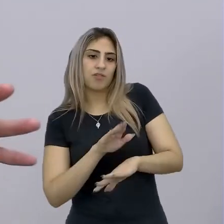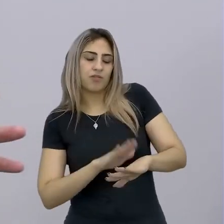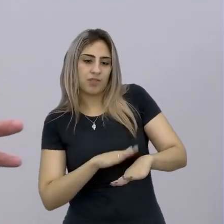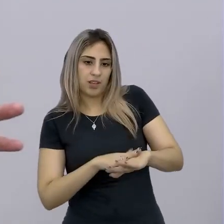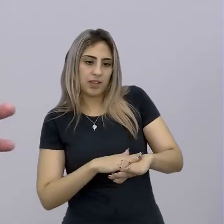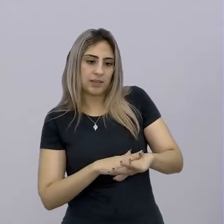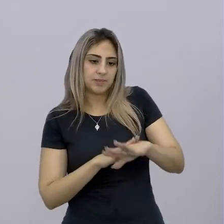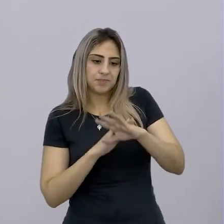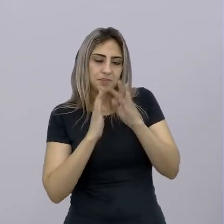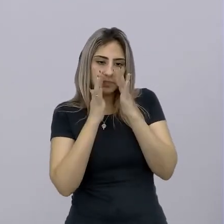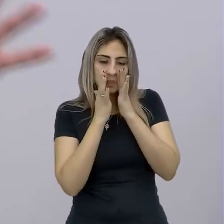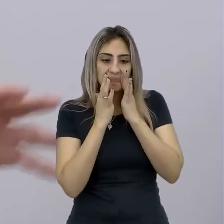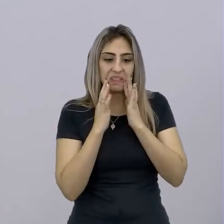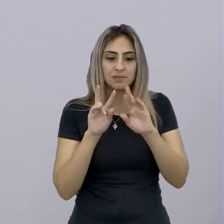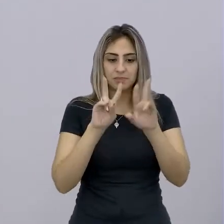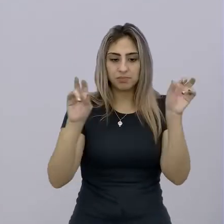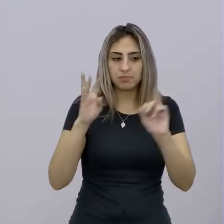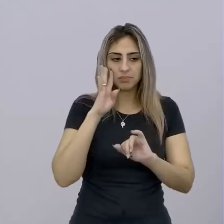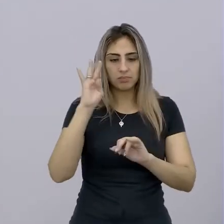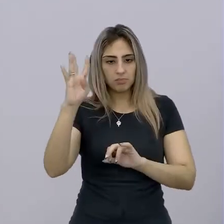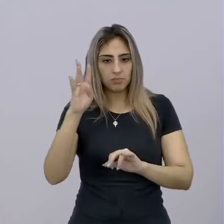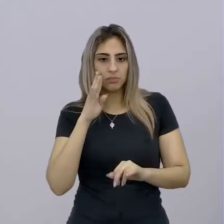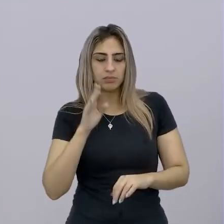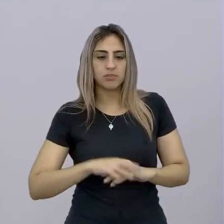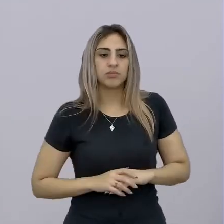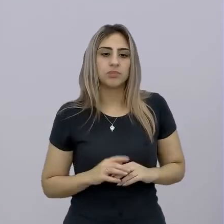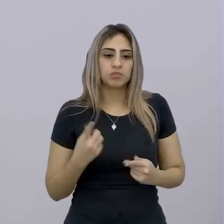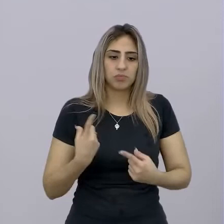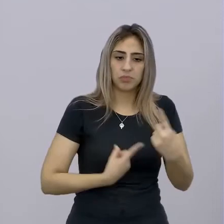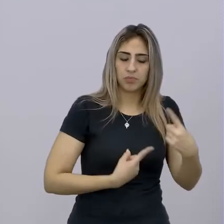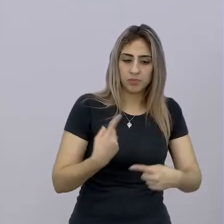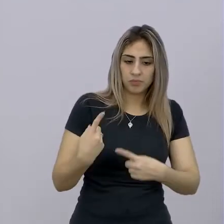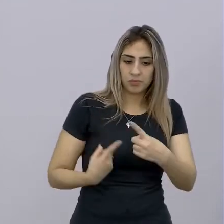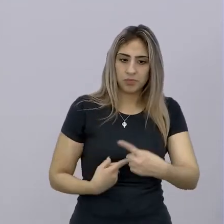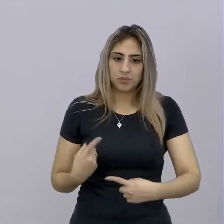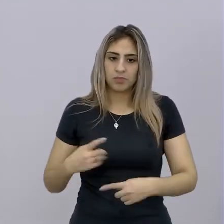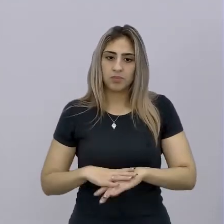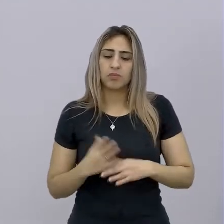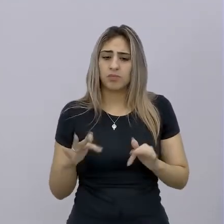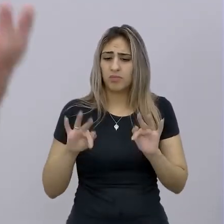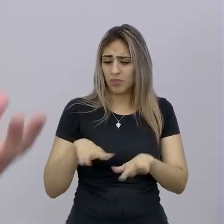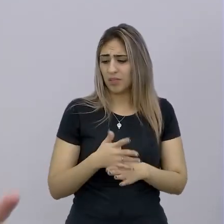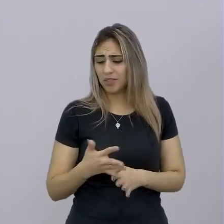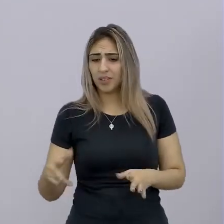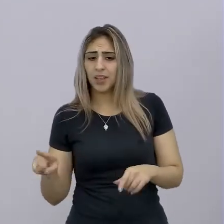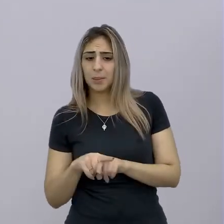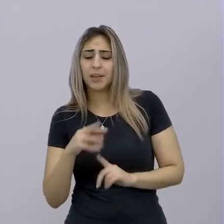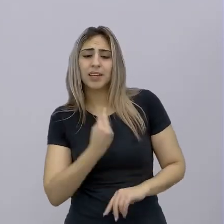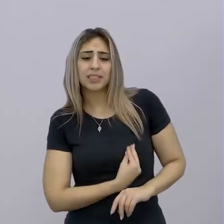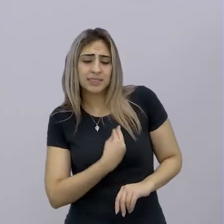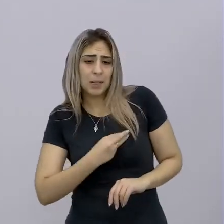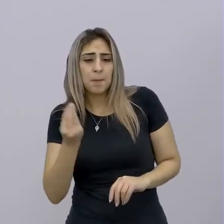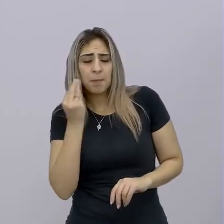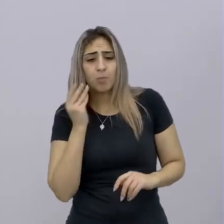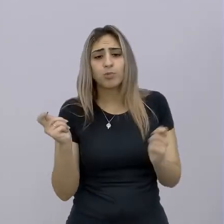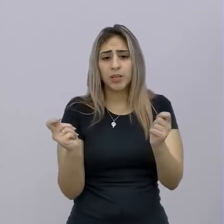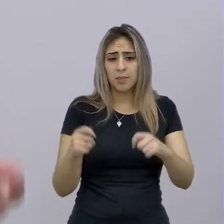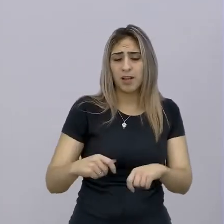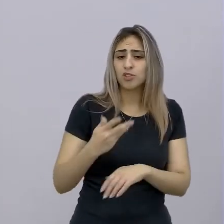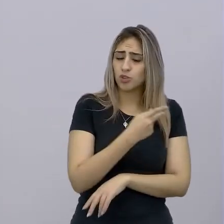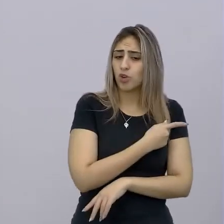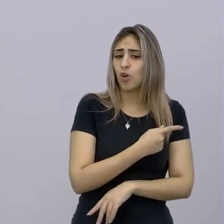constituído em termos das suas instituições políticas e, enfim, então existe uma possibilidade